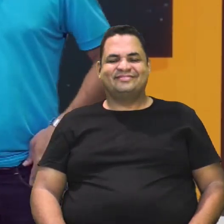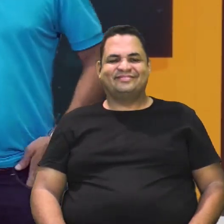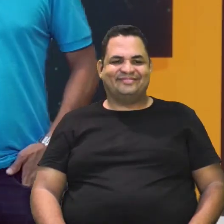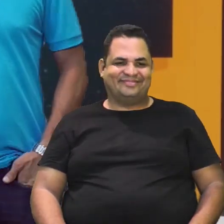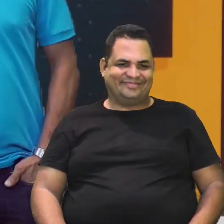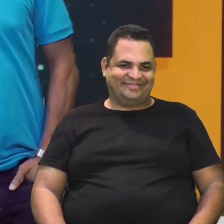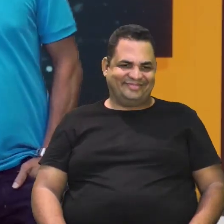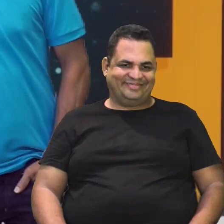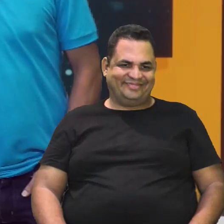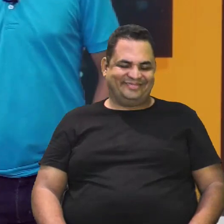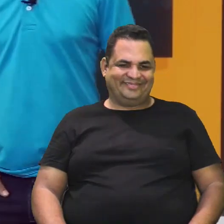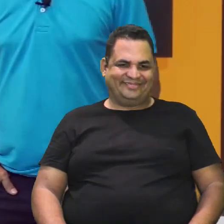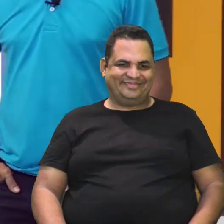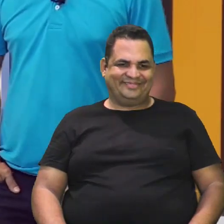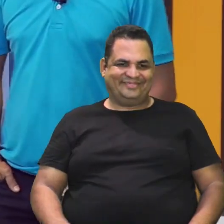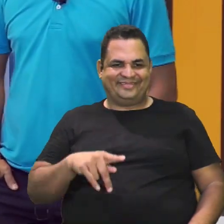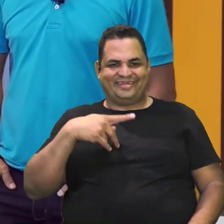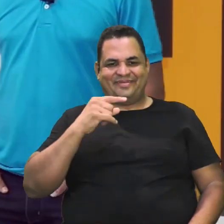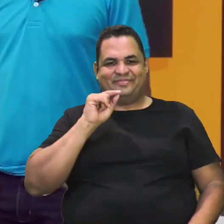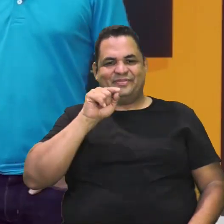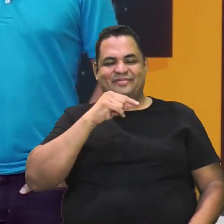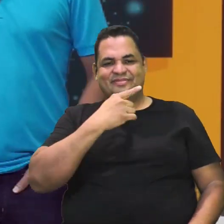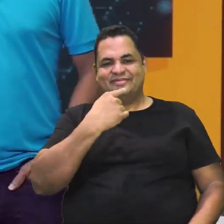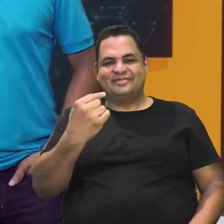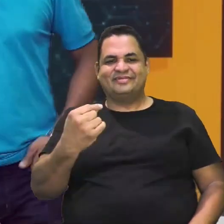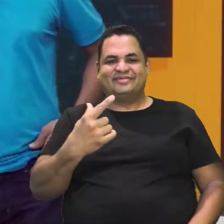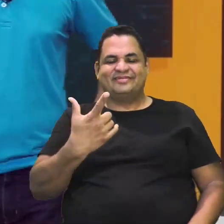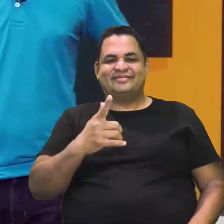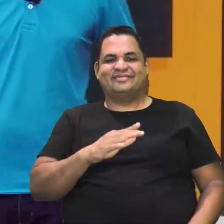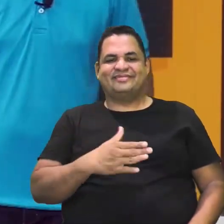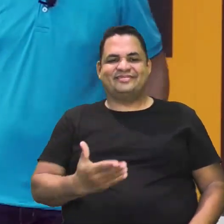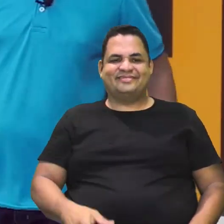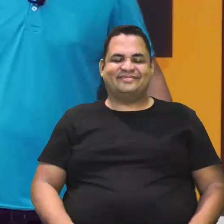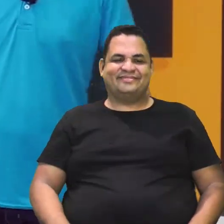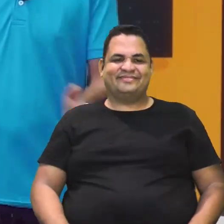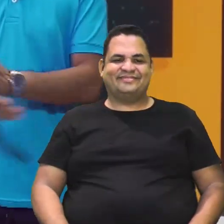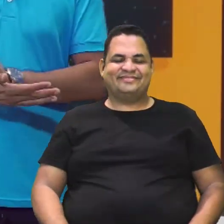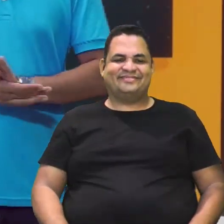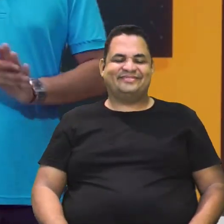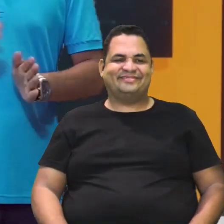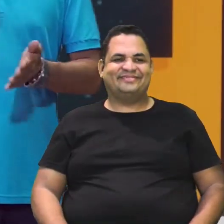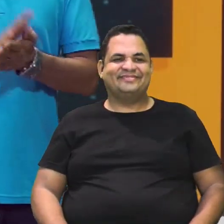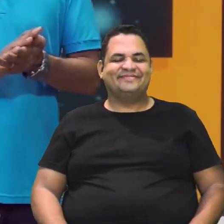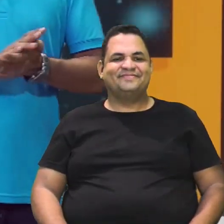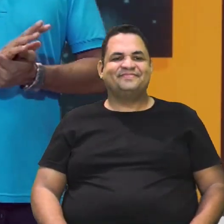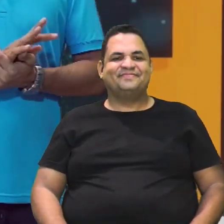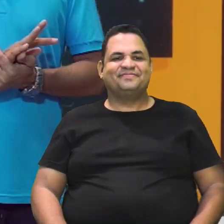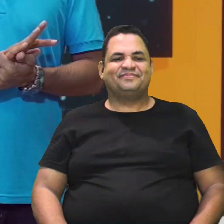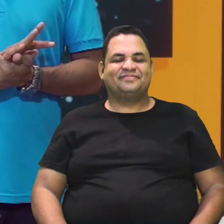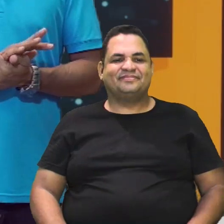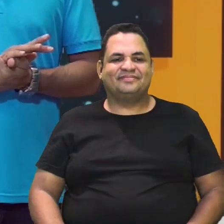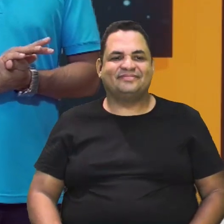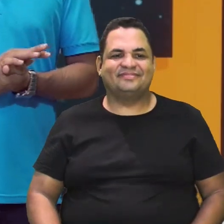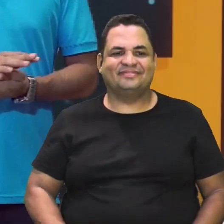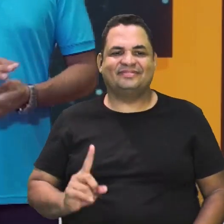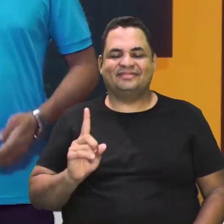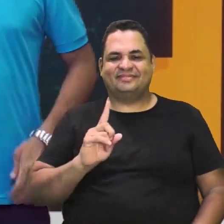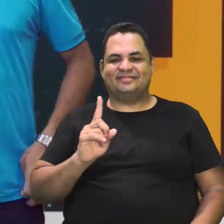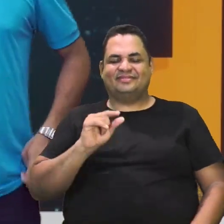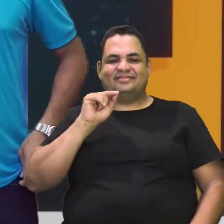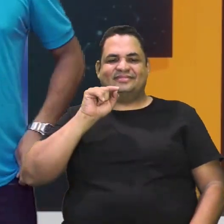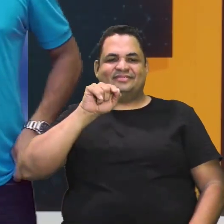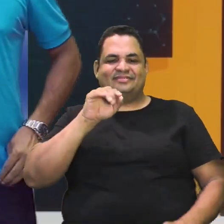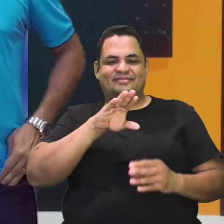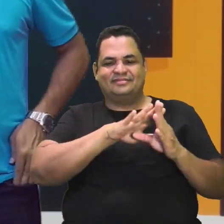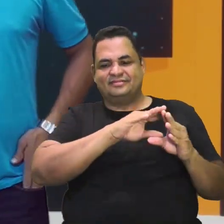mandou. No exemplo anterior eu falei ponto de fuga, ele quis dar um perdido, né? Quis dar a fuga do ponto. Não, esse ponto ali, ele